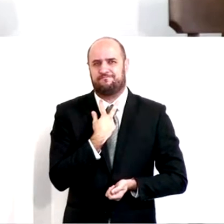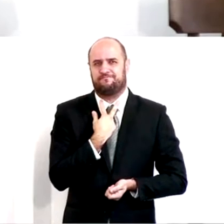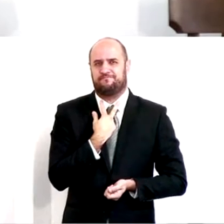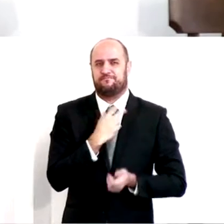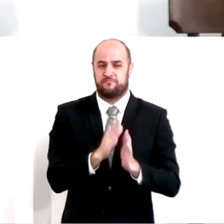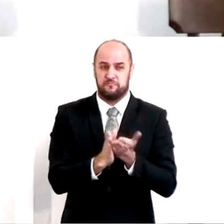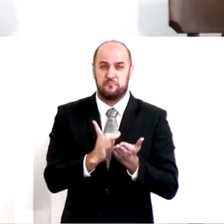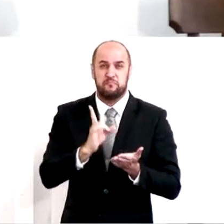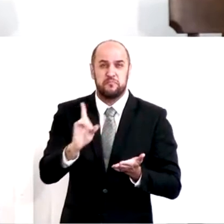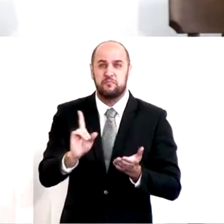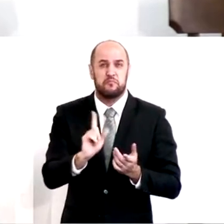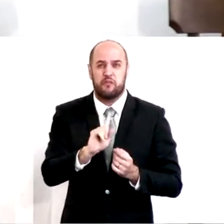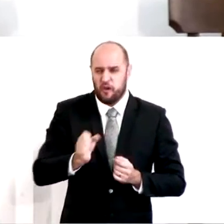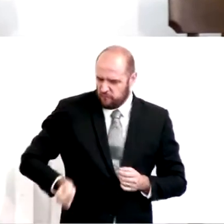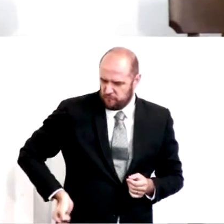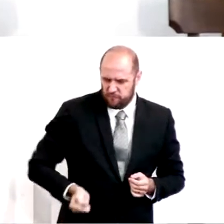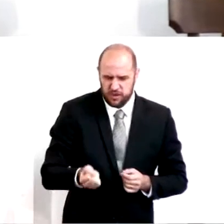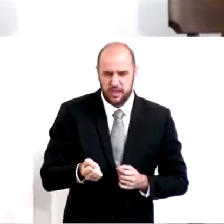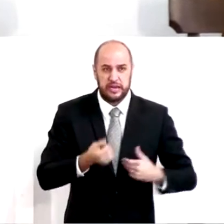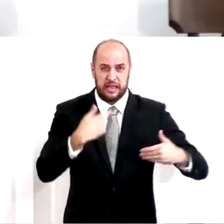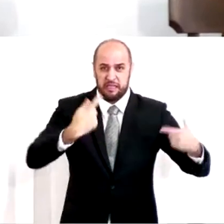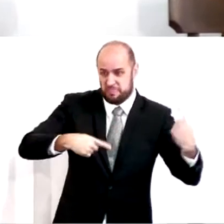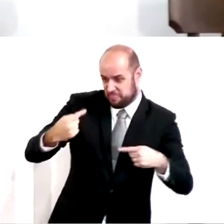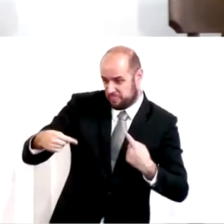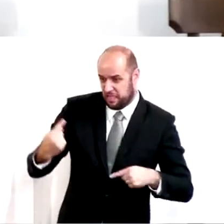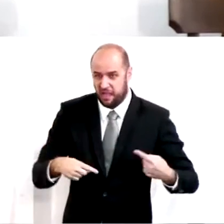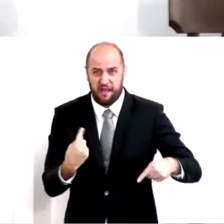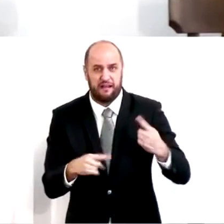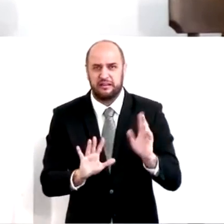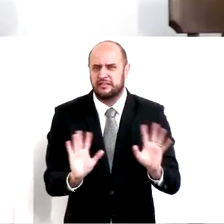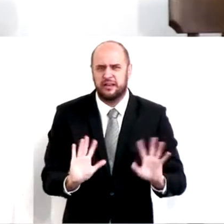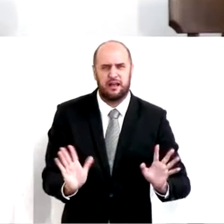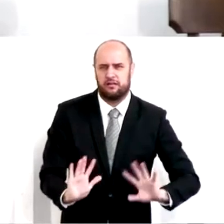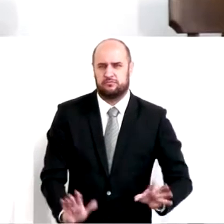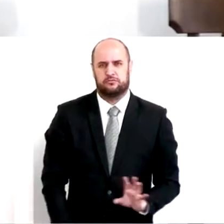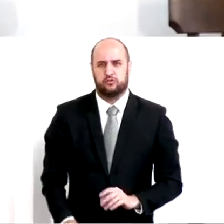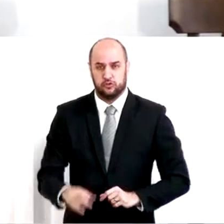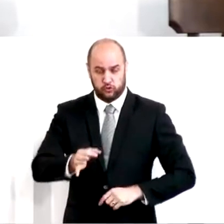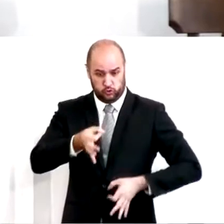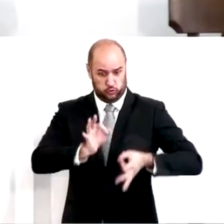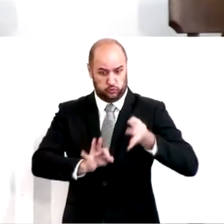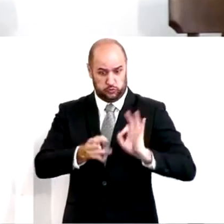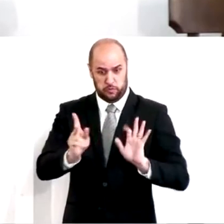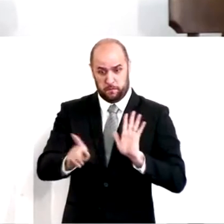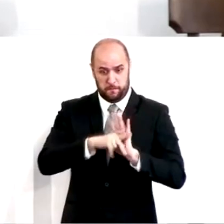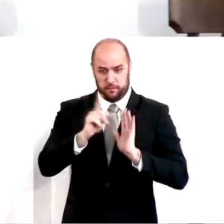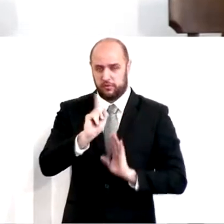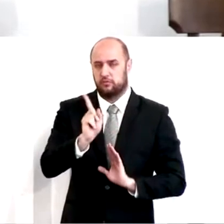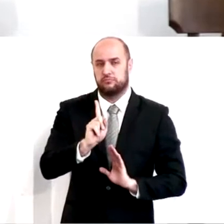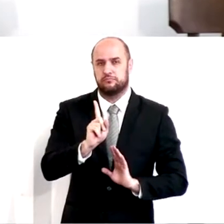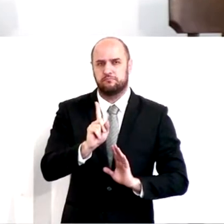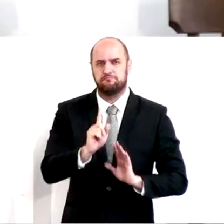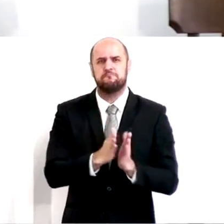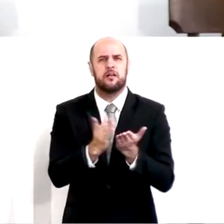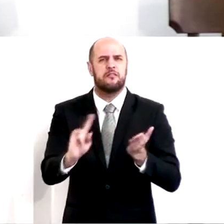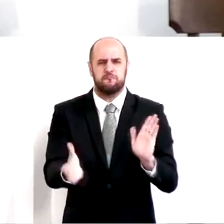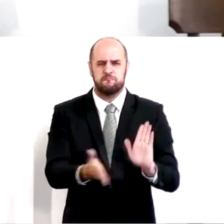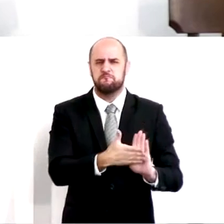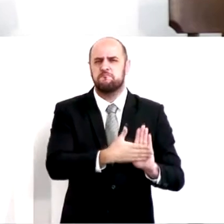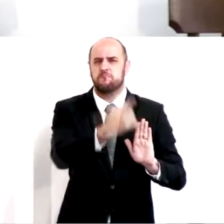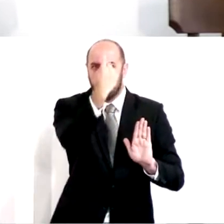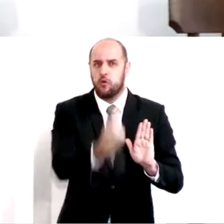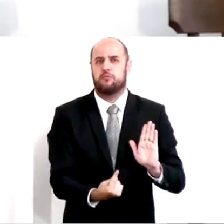A palavra de Deus não está em debate. A palavra de Deus não está para juízos particulares. A palavra de Deus é essa e é a única. Nós